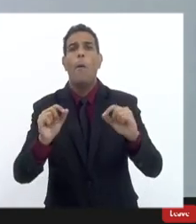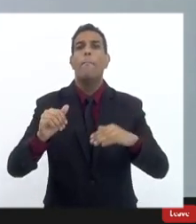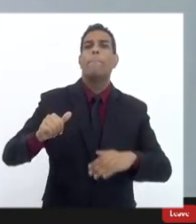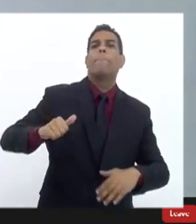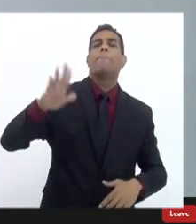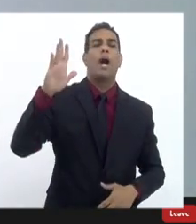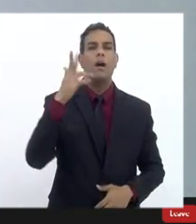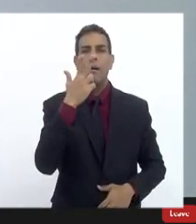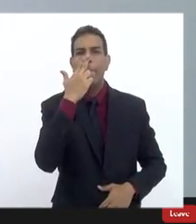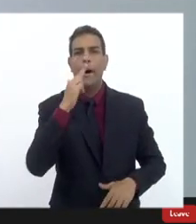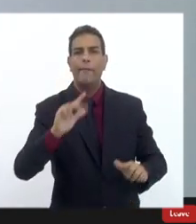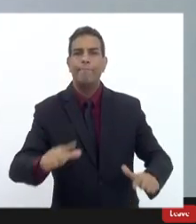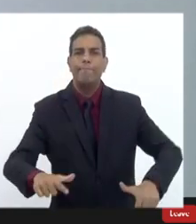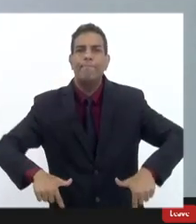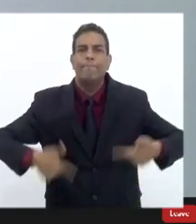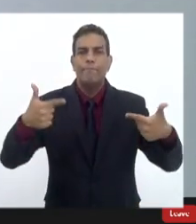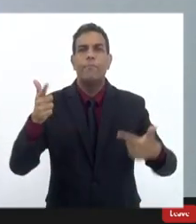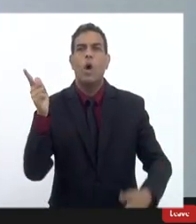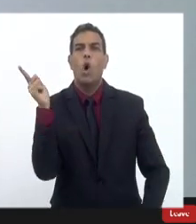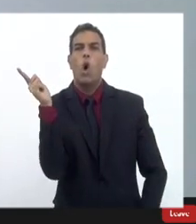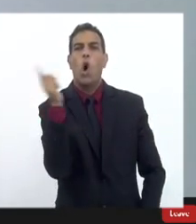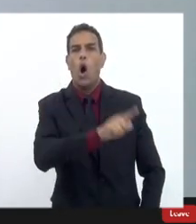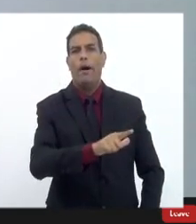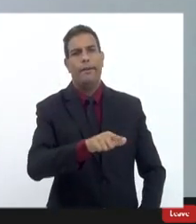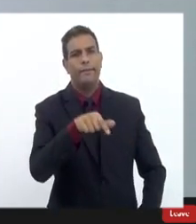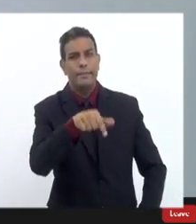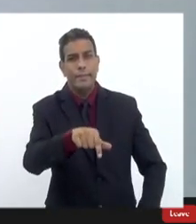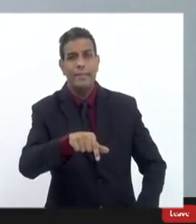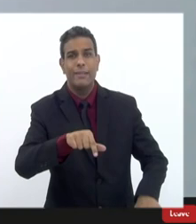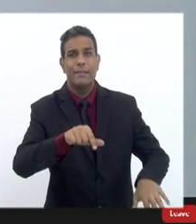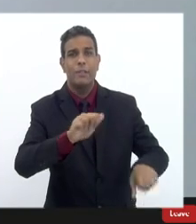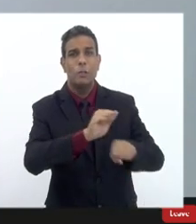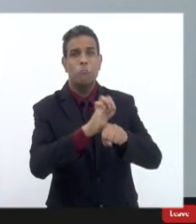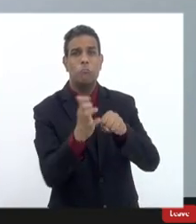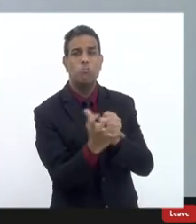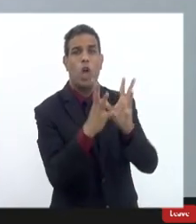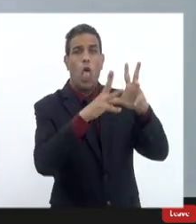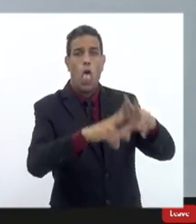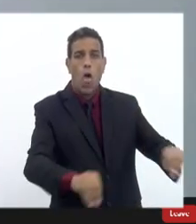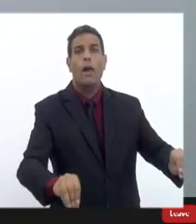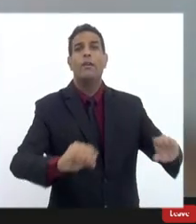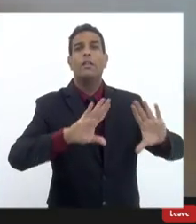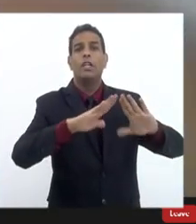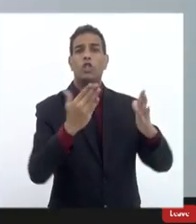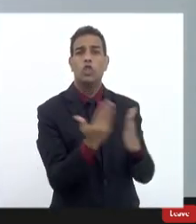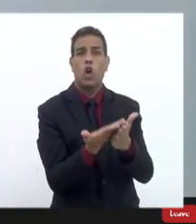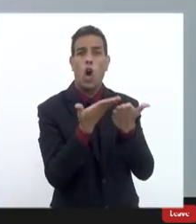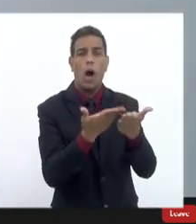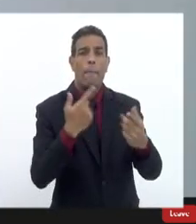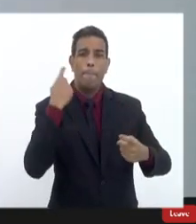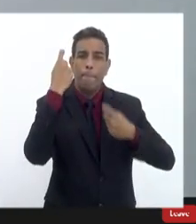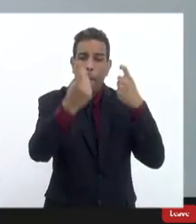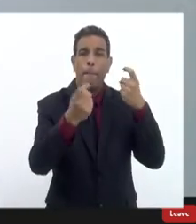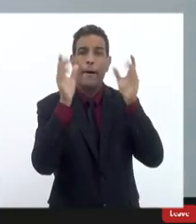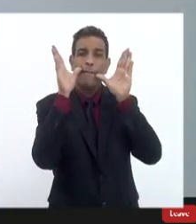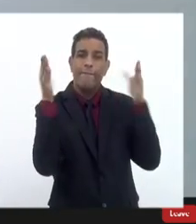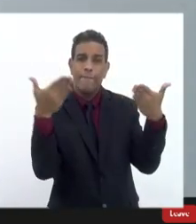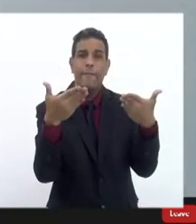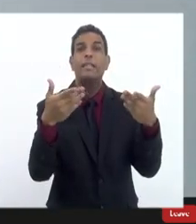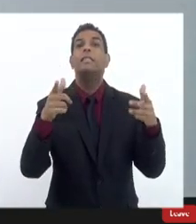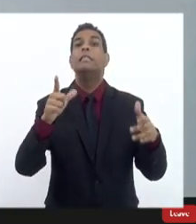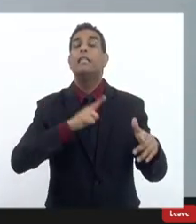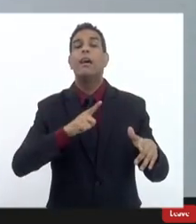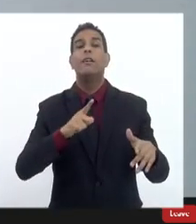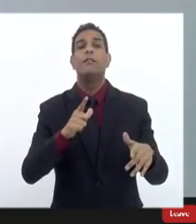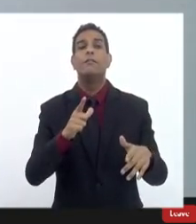e ágil campo de ação para que a instituição não se torne um foco de contaminação da Covid-19, né? E, principalmente, mais importante, a vontade